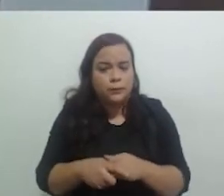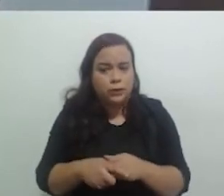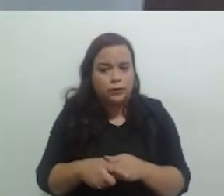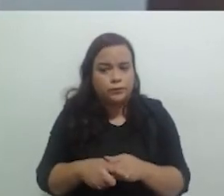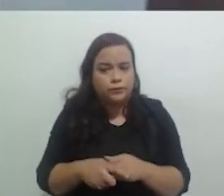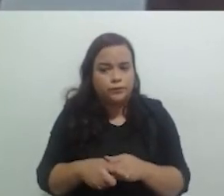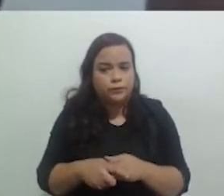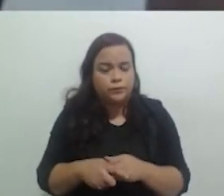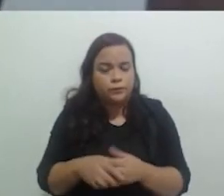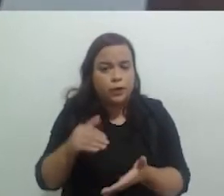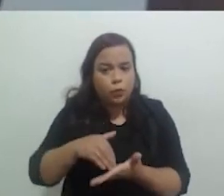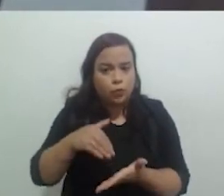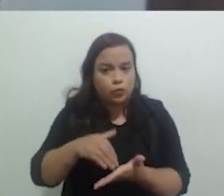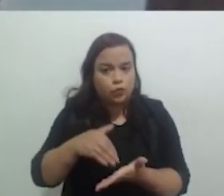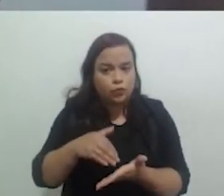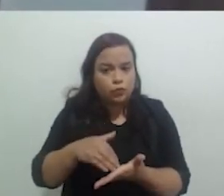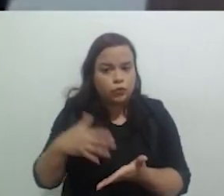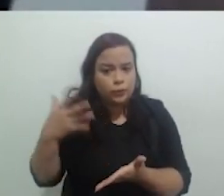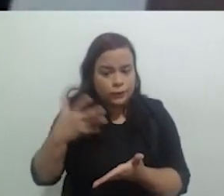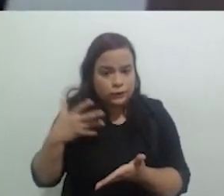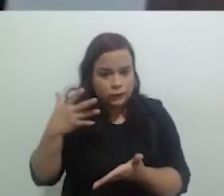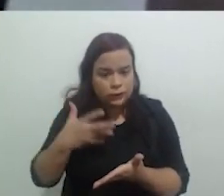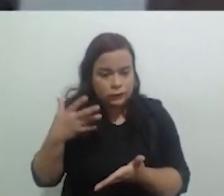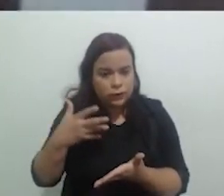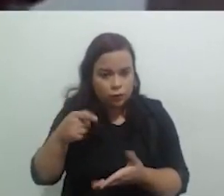debate? Isso nem teve